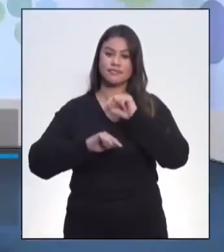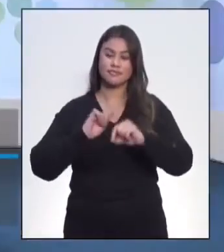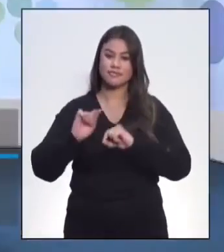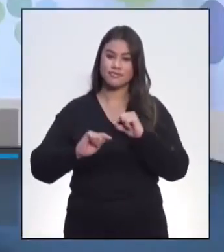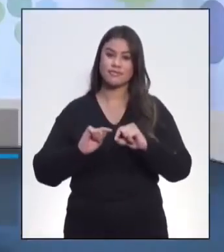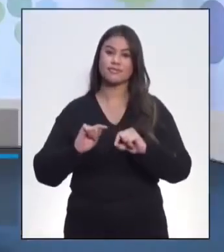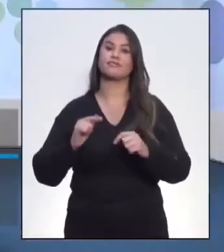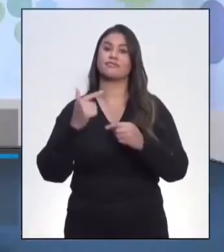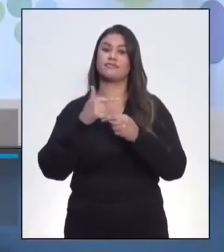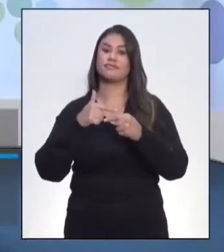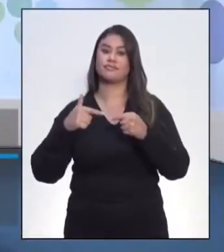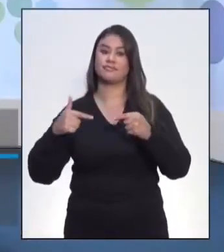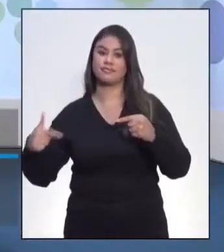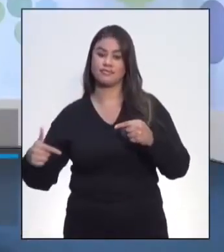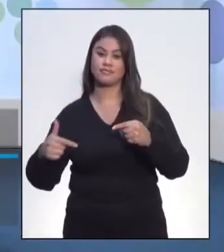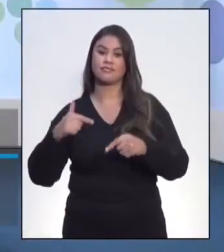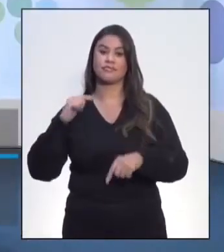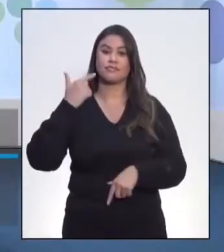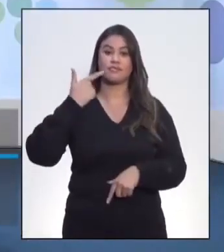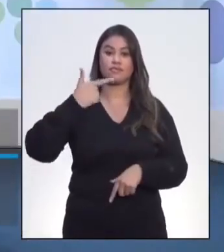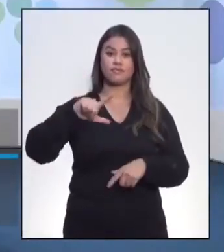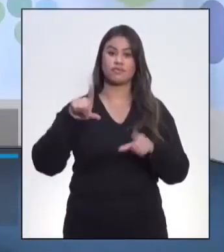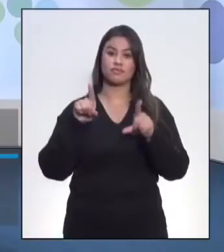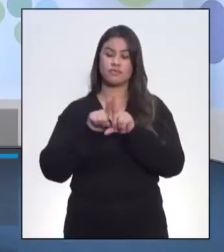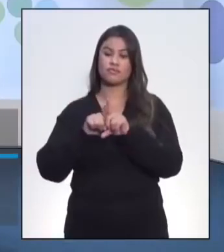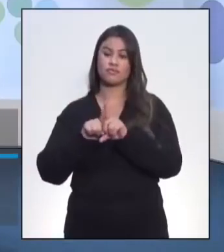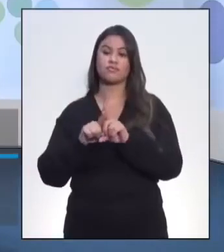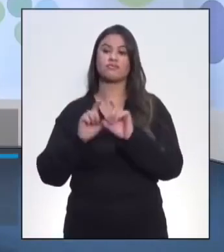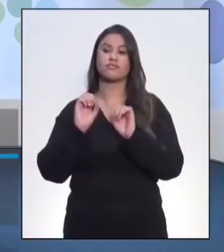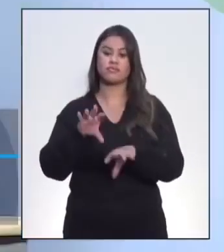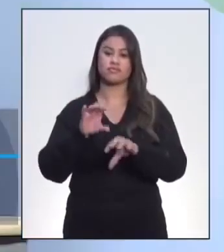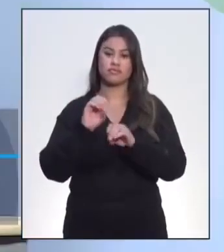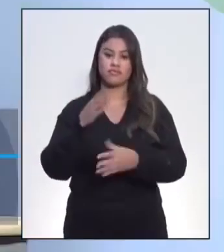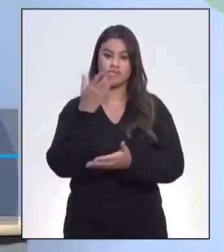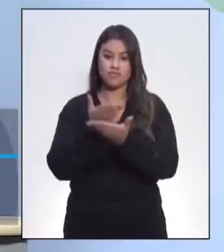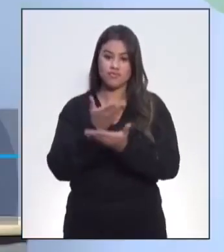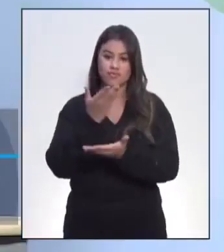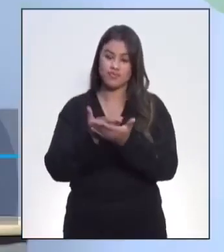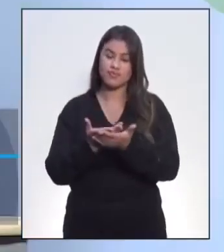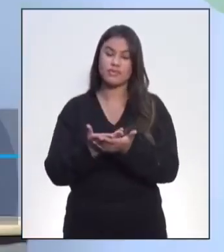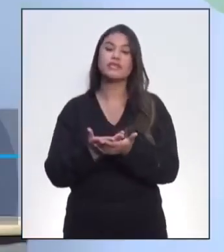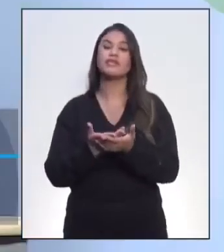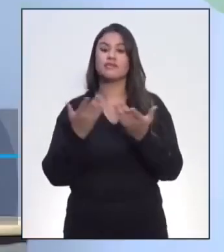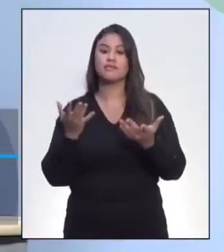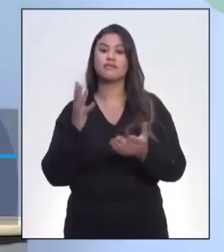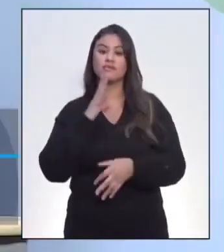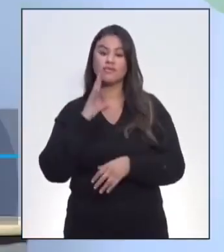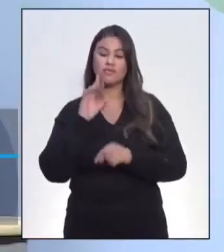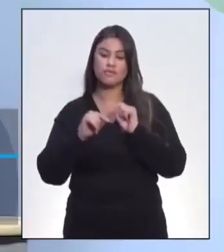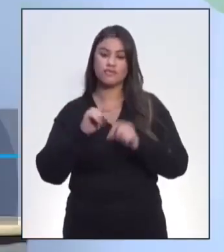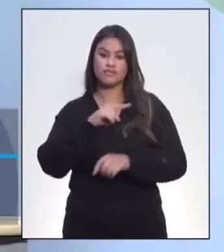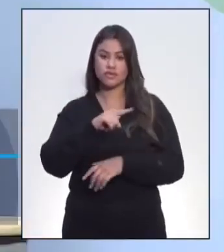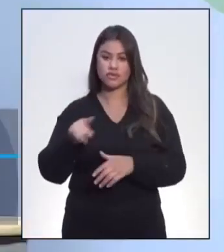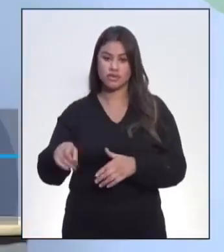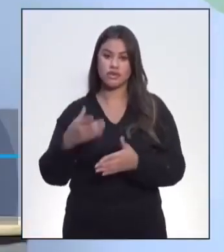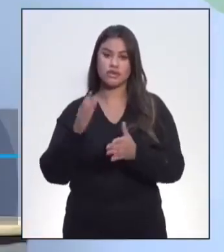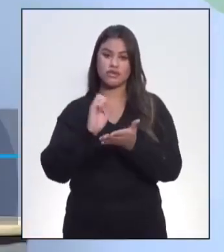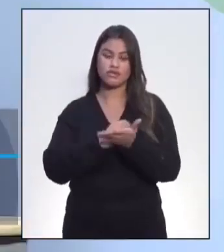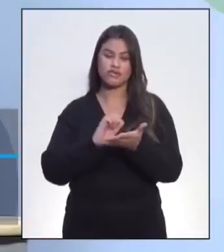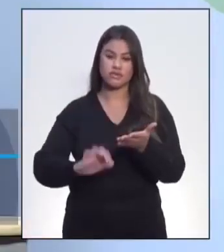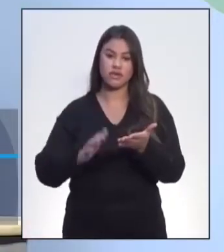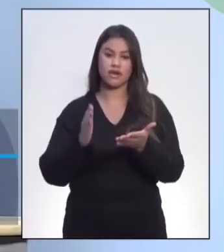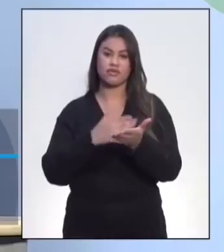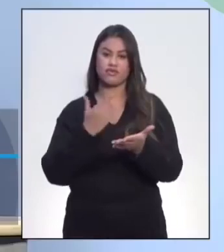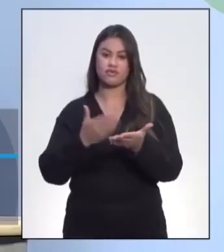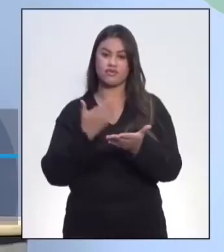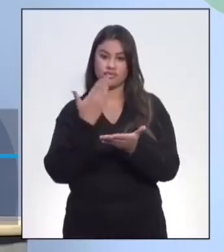de estudos intensivos. Então, é legal vocês terem a matéria de vocês em ordem, que vai ajudar muito na interação das